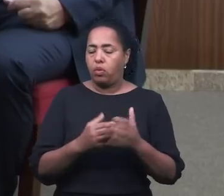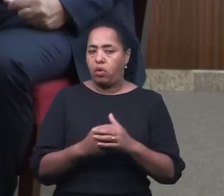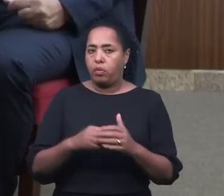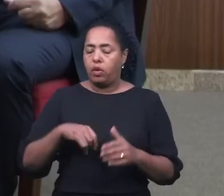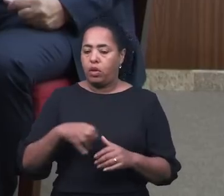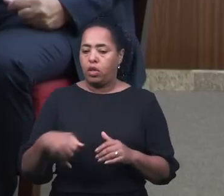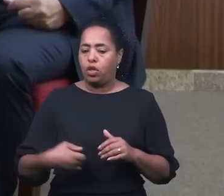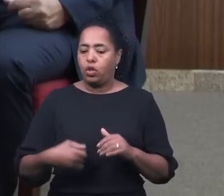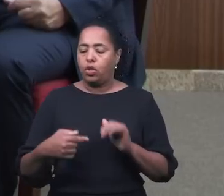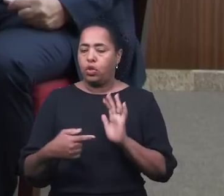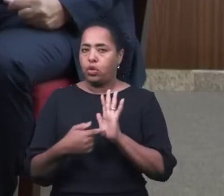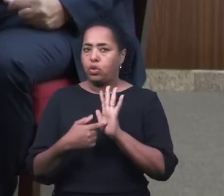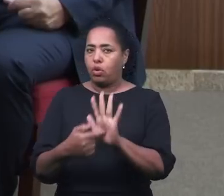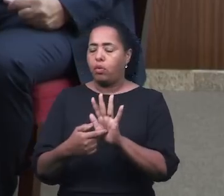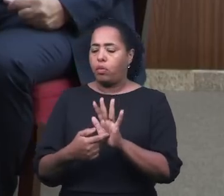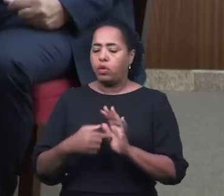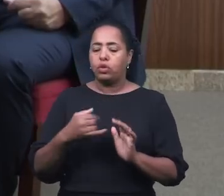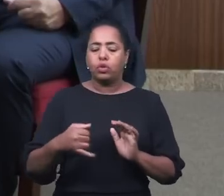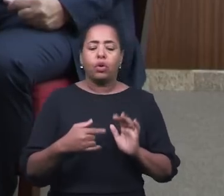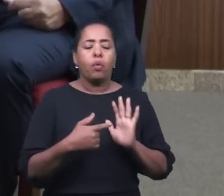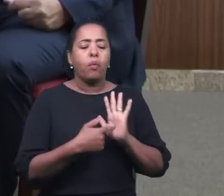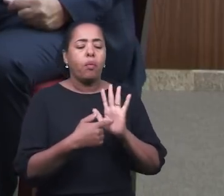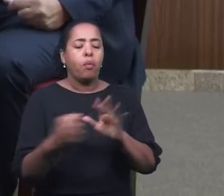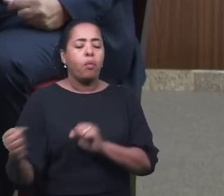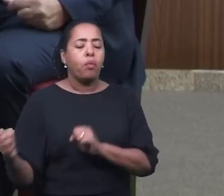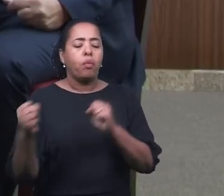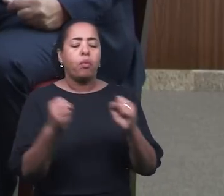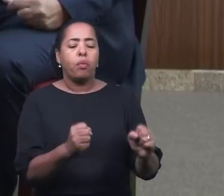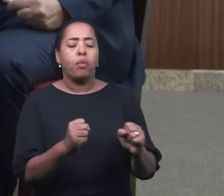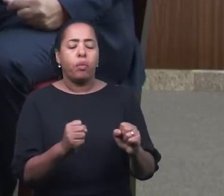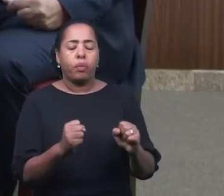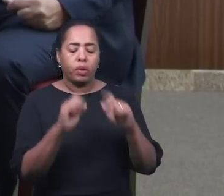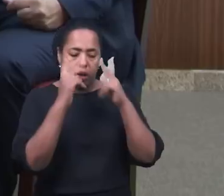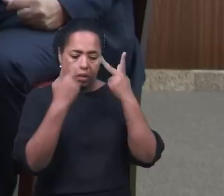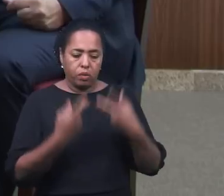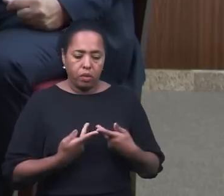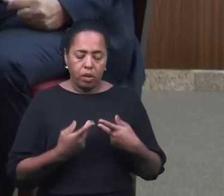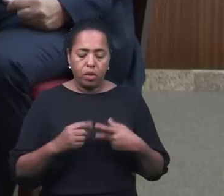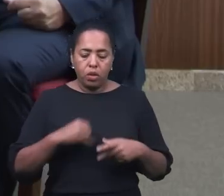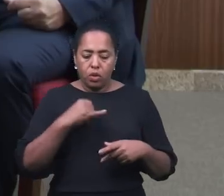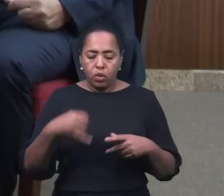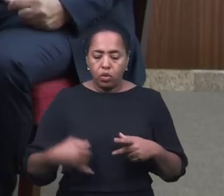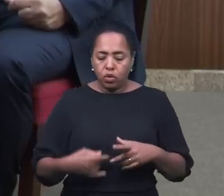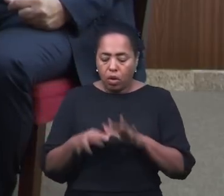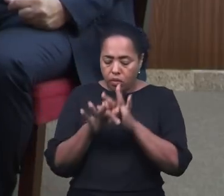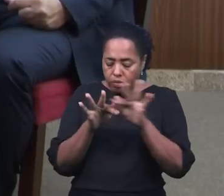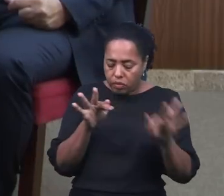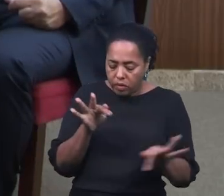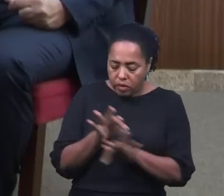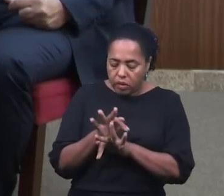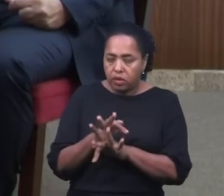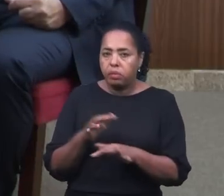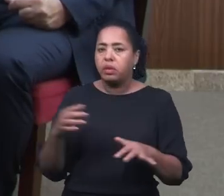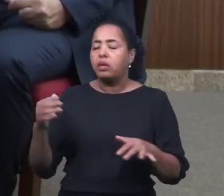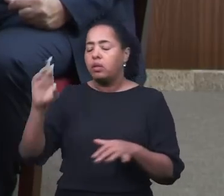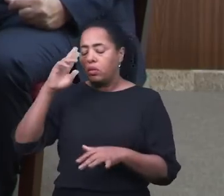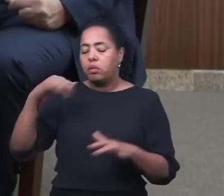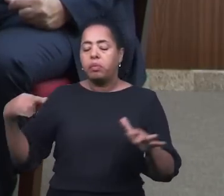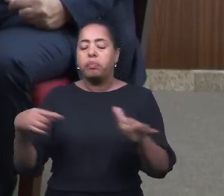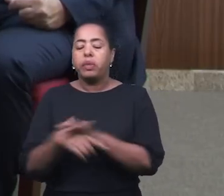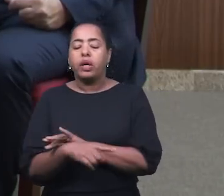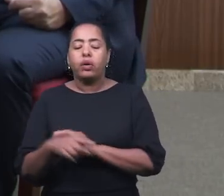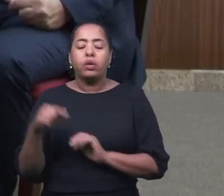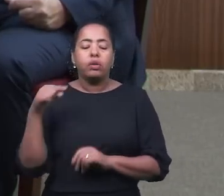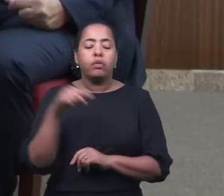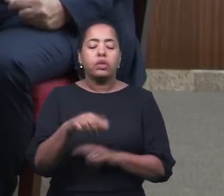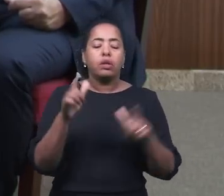se revela a Jó, né, e mostra a sua grandeza perante ao homem, enquanto Jó mostra a sua pequenez. Quando o Senhor pergunta a Jó, onde estavas